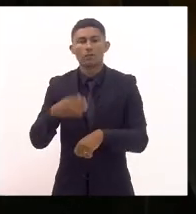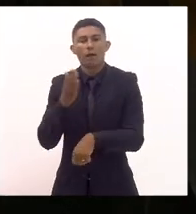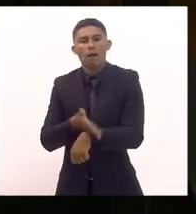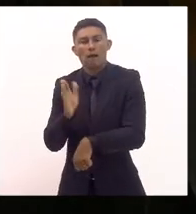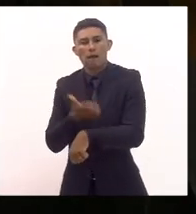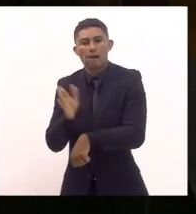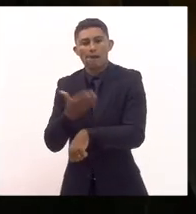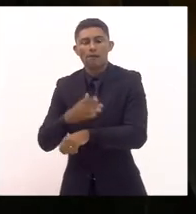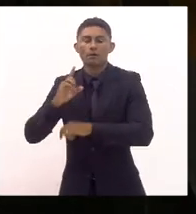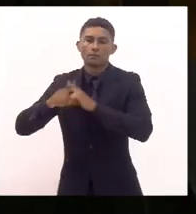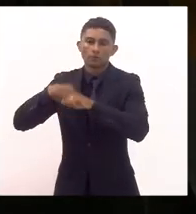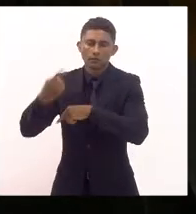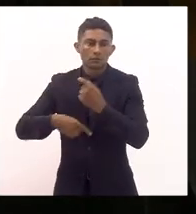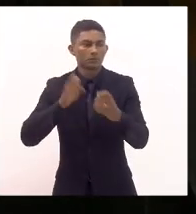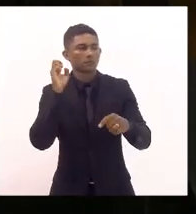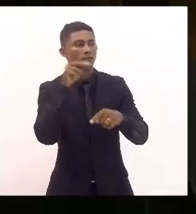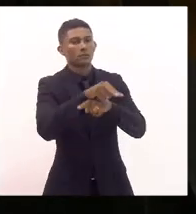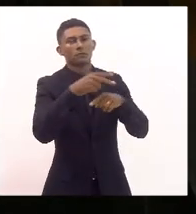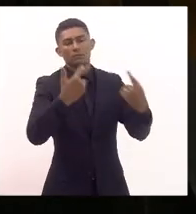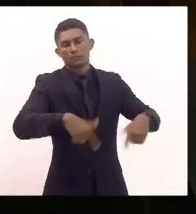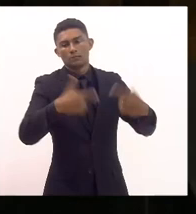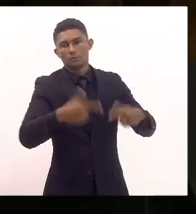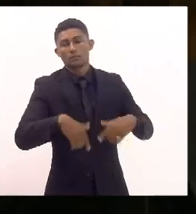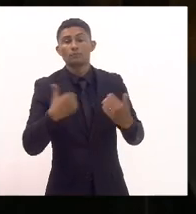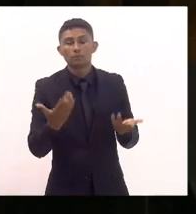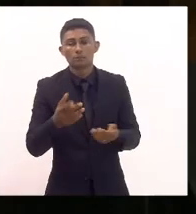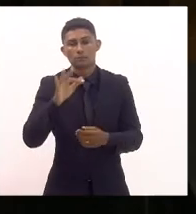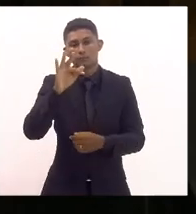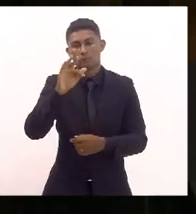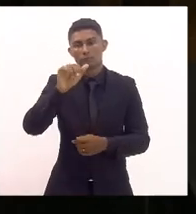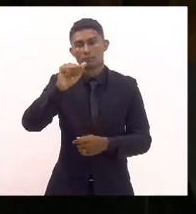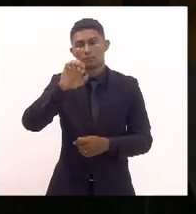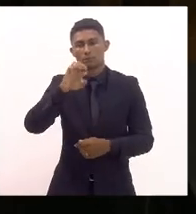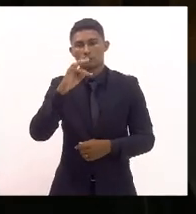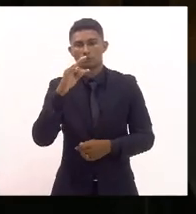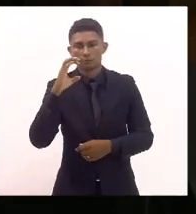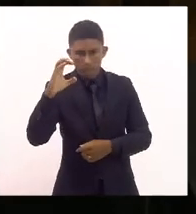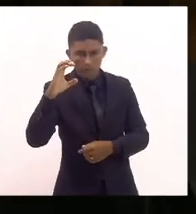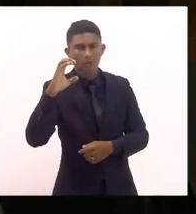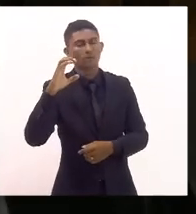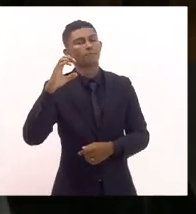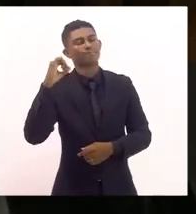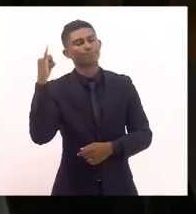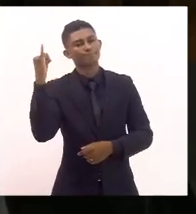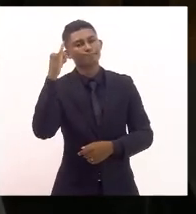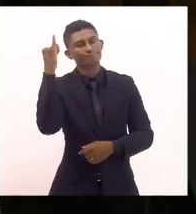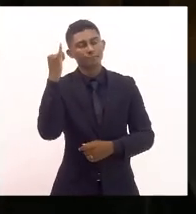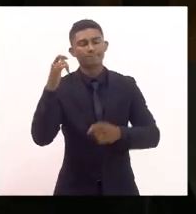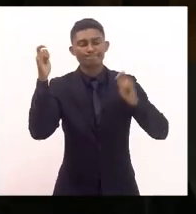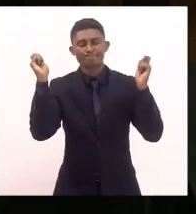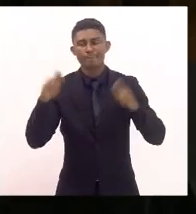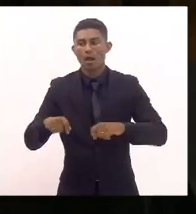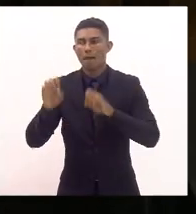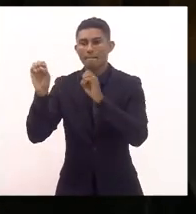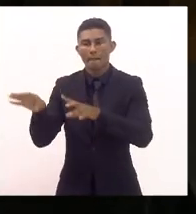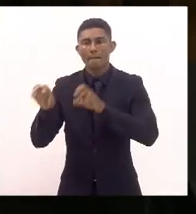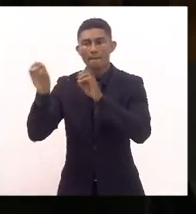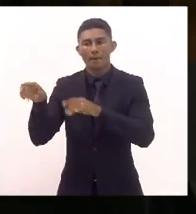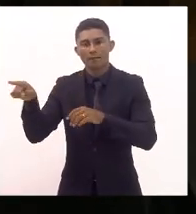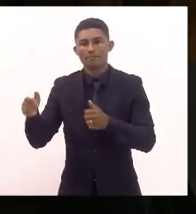para o mercado de trabalho e a Faetec um possante instrumento para que isso possa